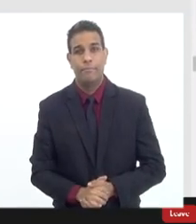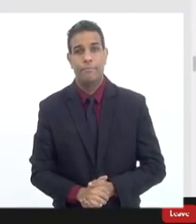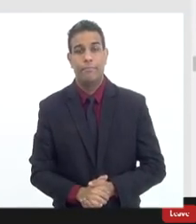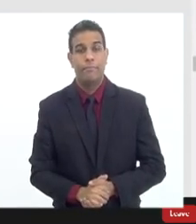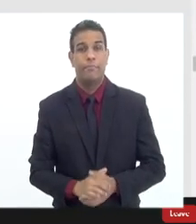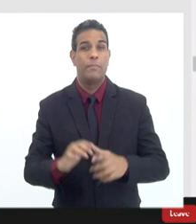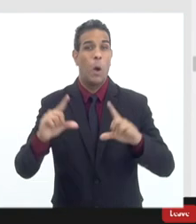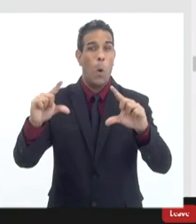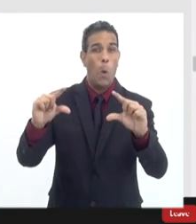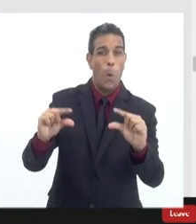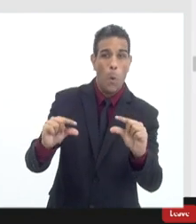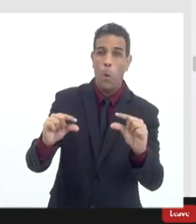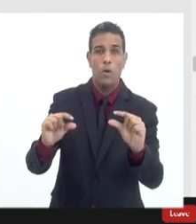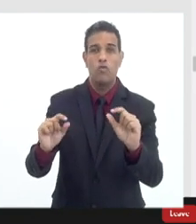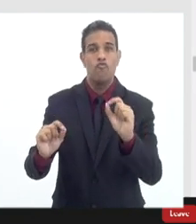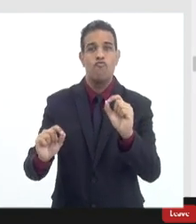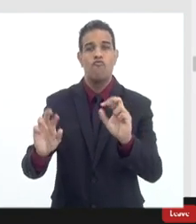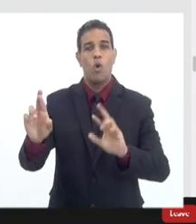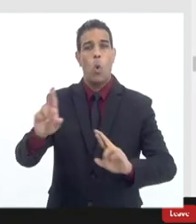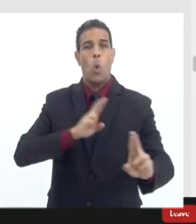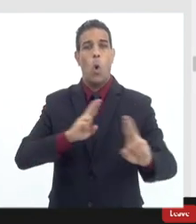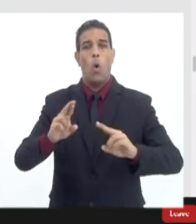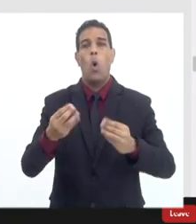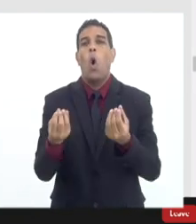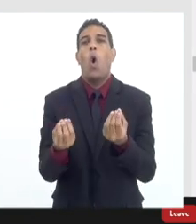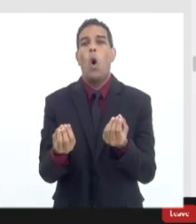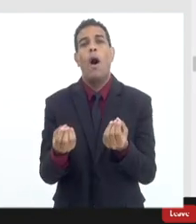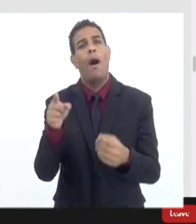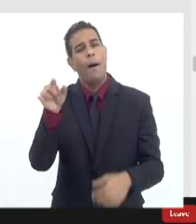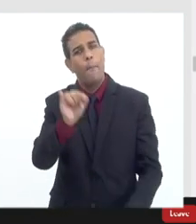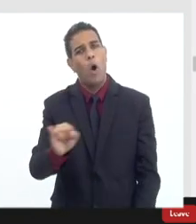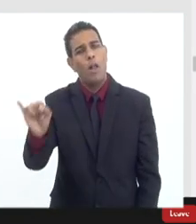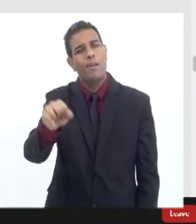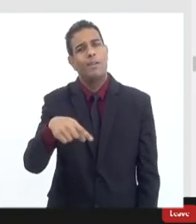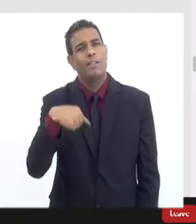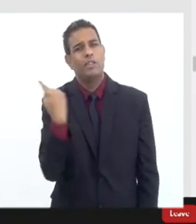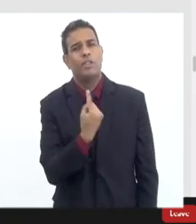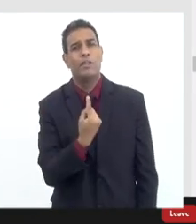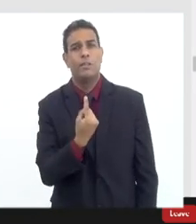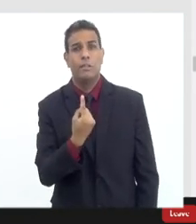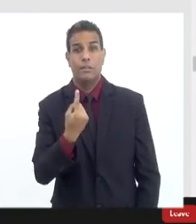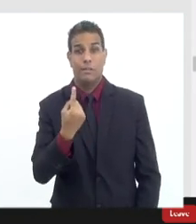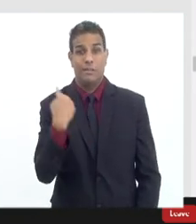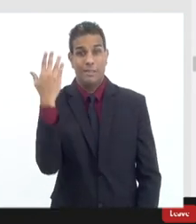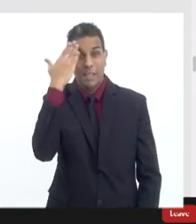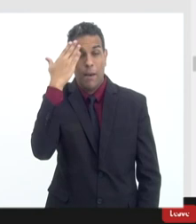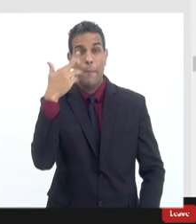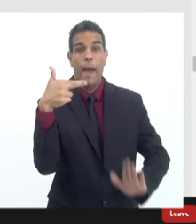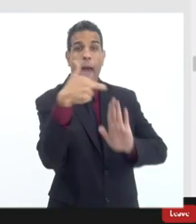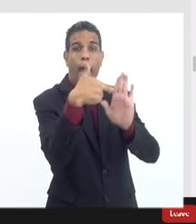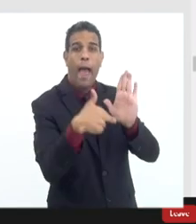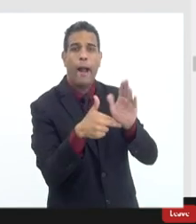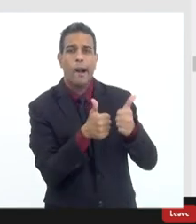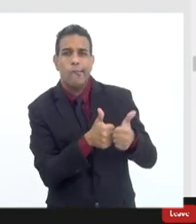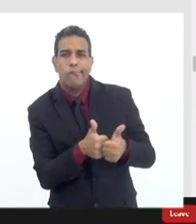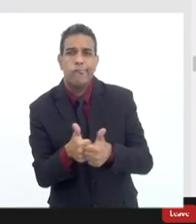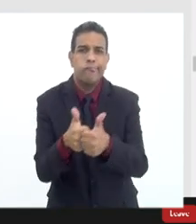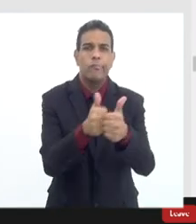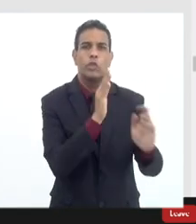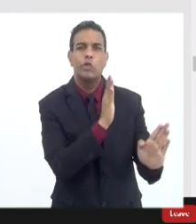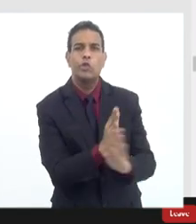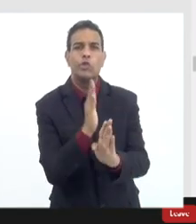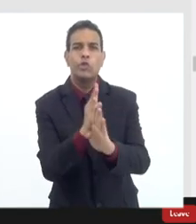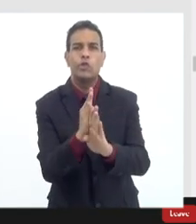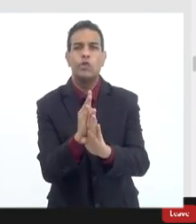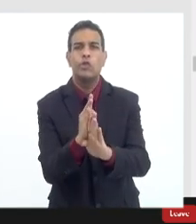mais baixo, não soube responder, colocou que talvez. Isso é muito importante, porque a política de rastreamento é fundamental para evitar que